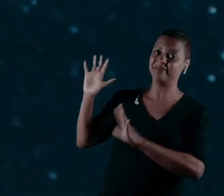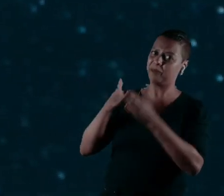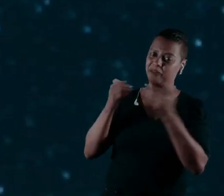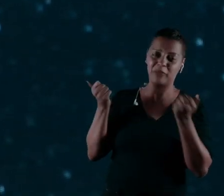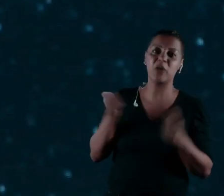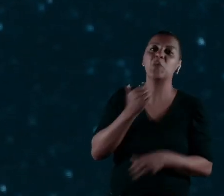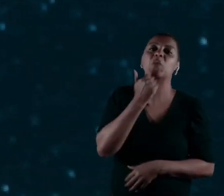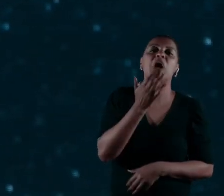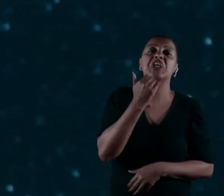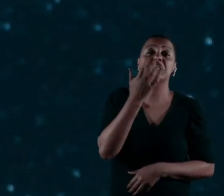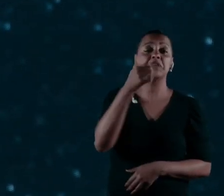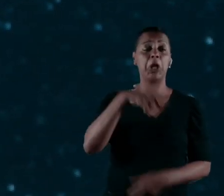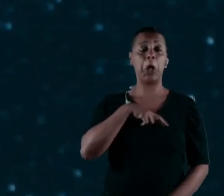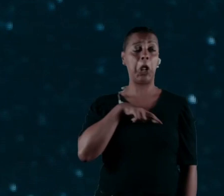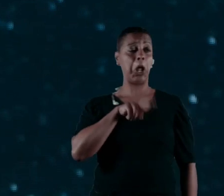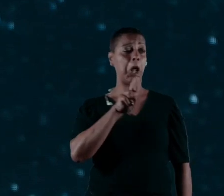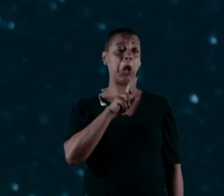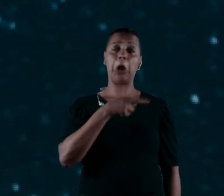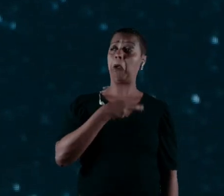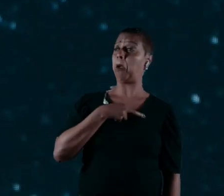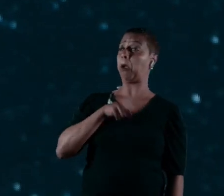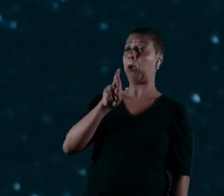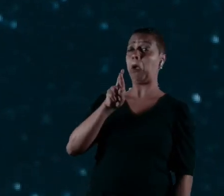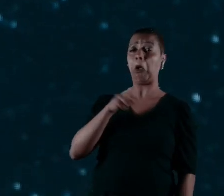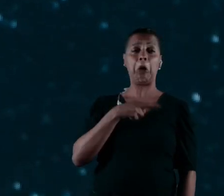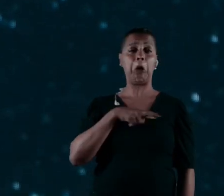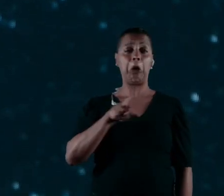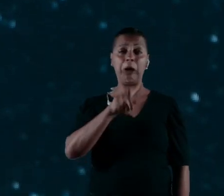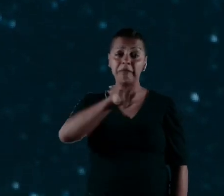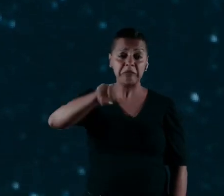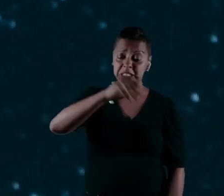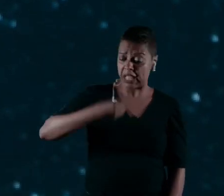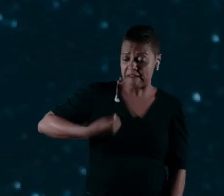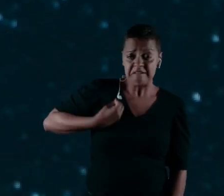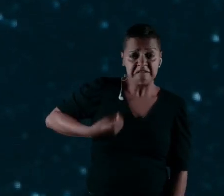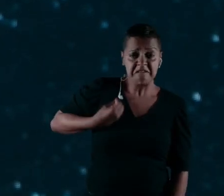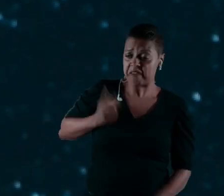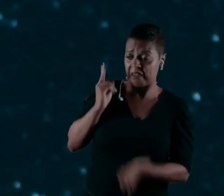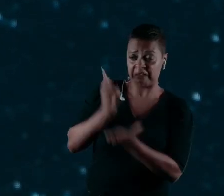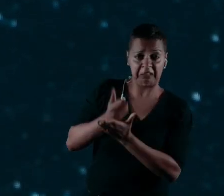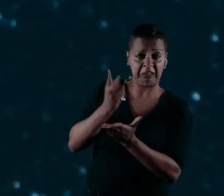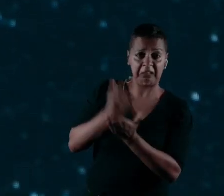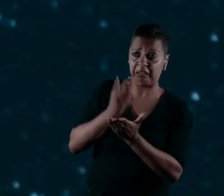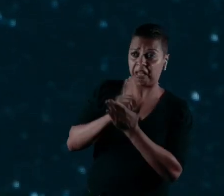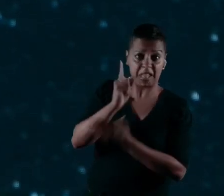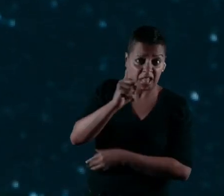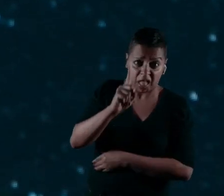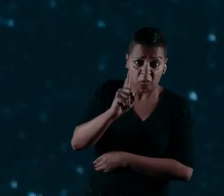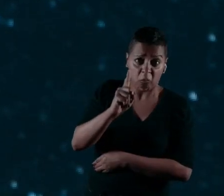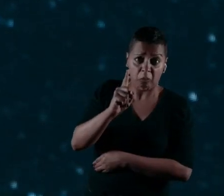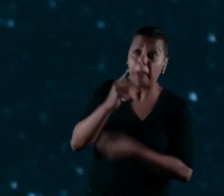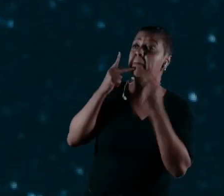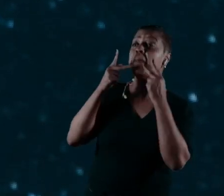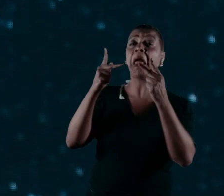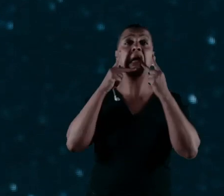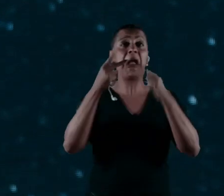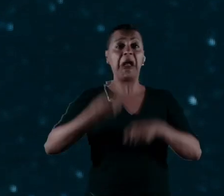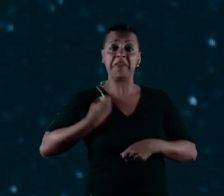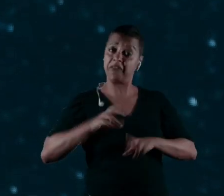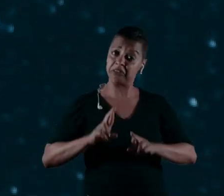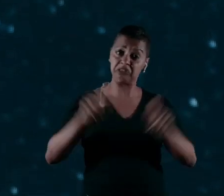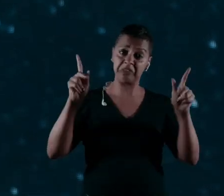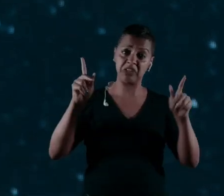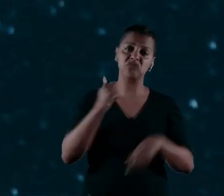Não adianta ser um religioso que não vive o que prega. Não há sentido em ser um profissional